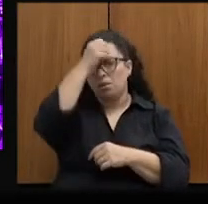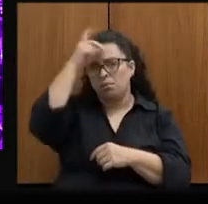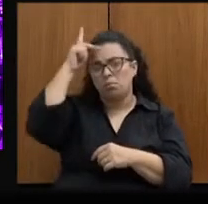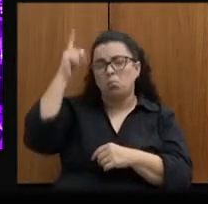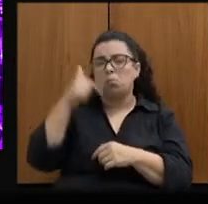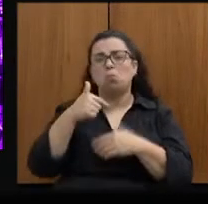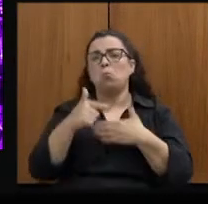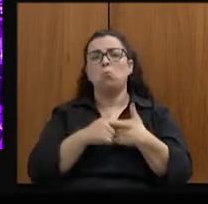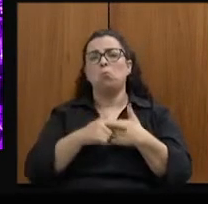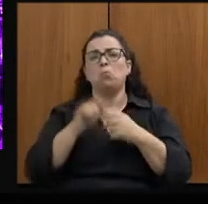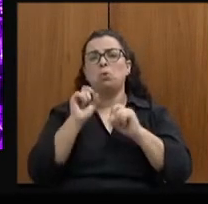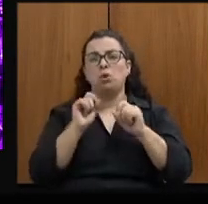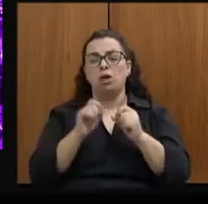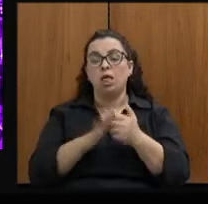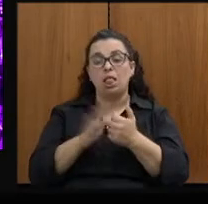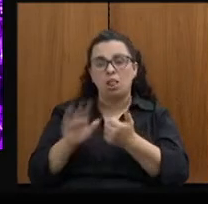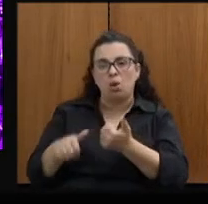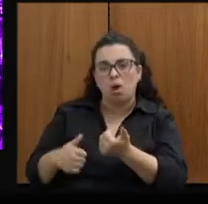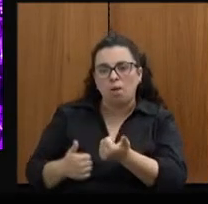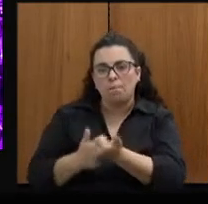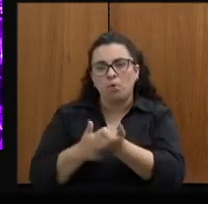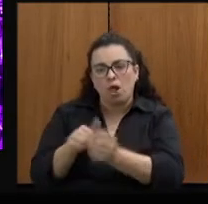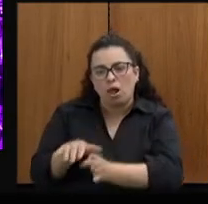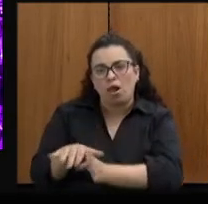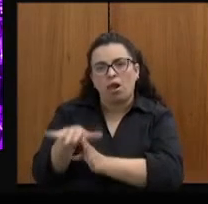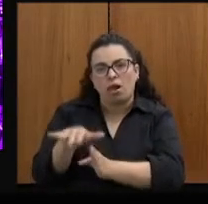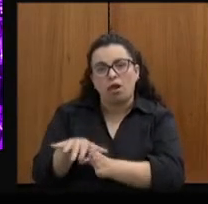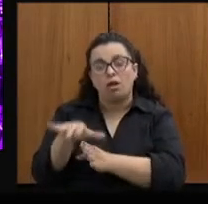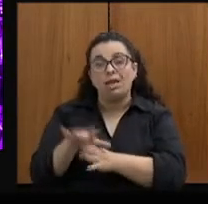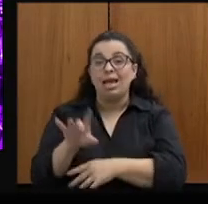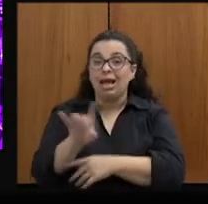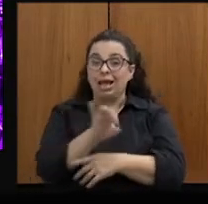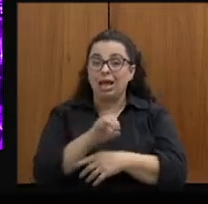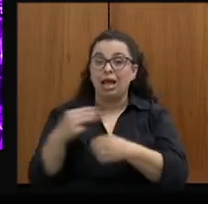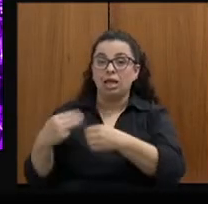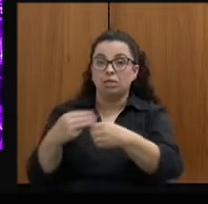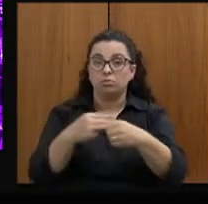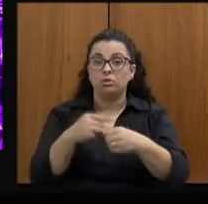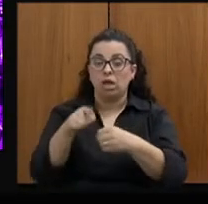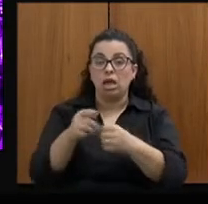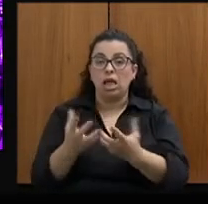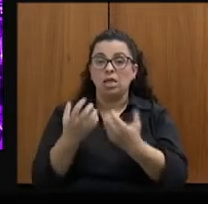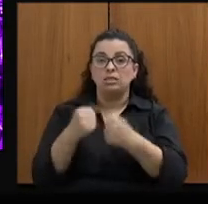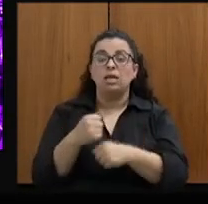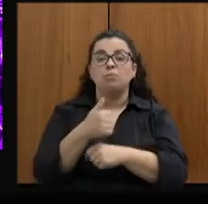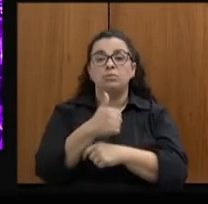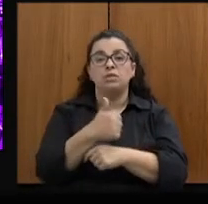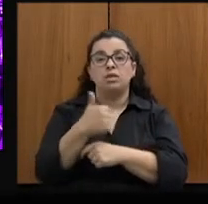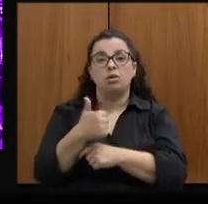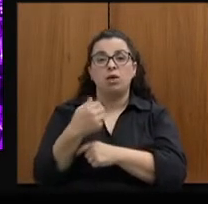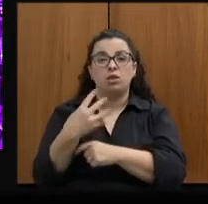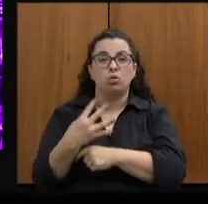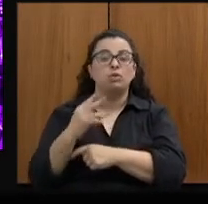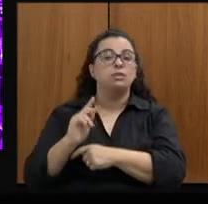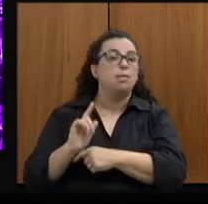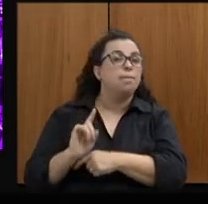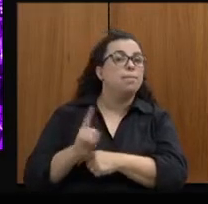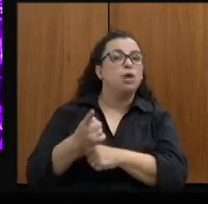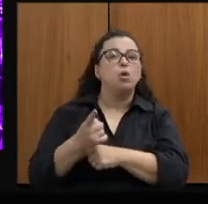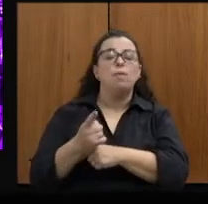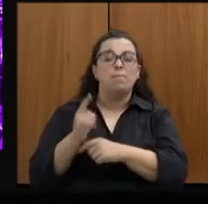A gente assessora tecnicamente os municípios e cada município recebe 114 mil para nos apoiar nesse projeto, que ele